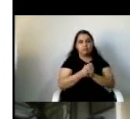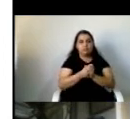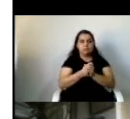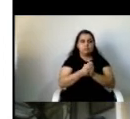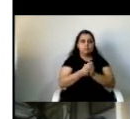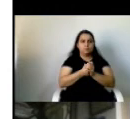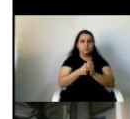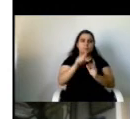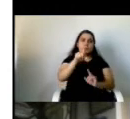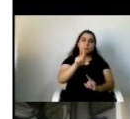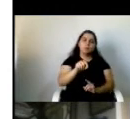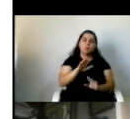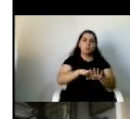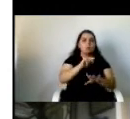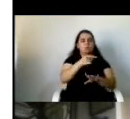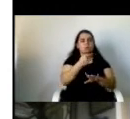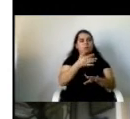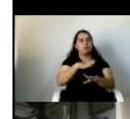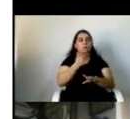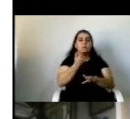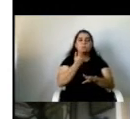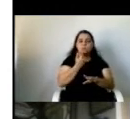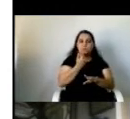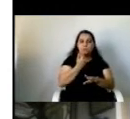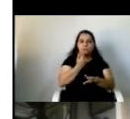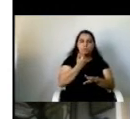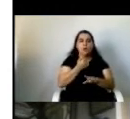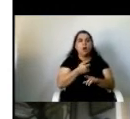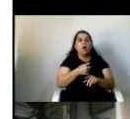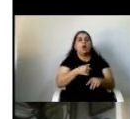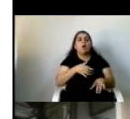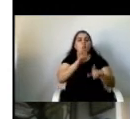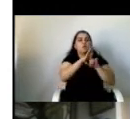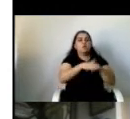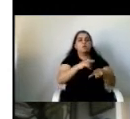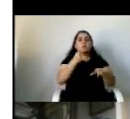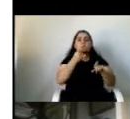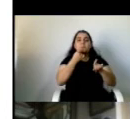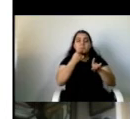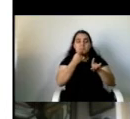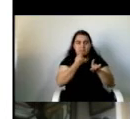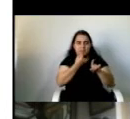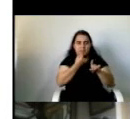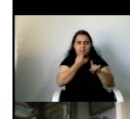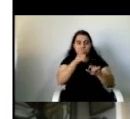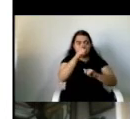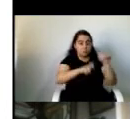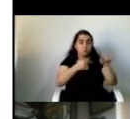tentou-se também perceber se as pessoas têm consciência desta discriminação, mas se de alguma